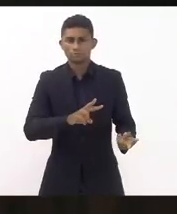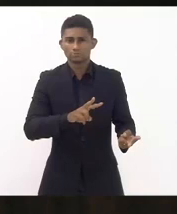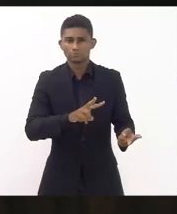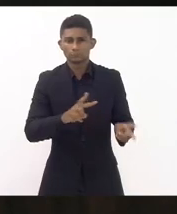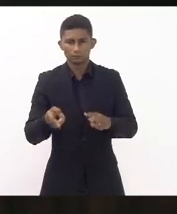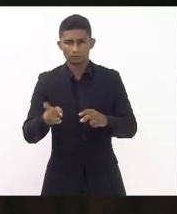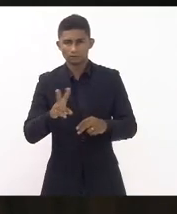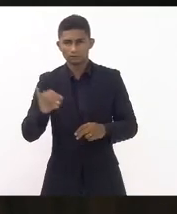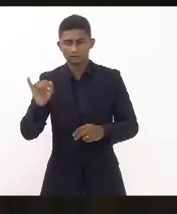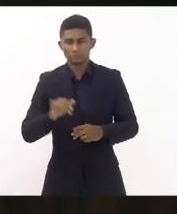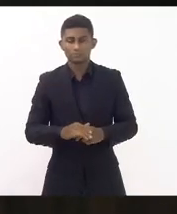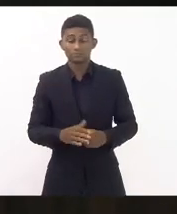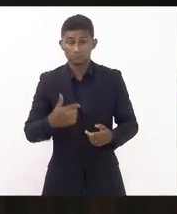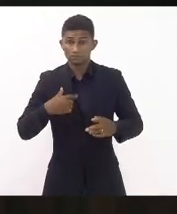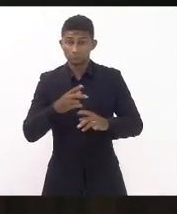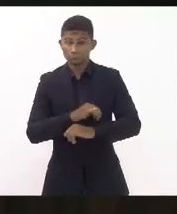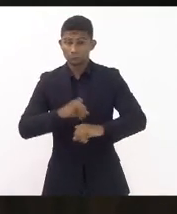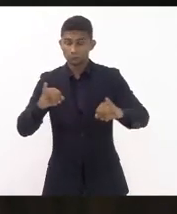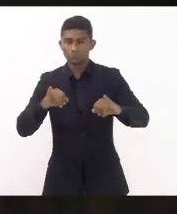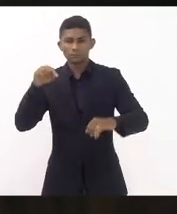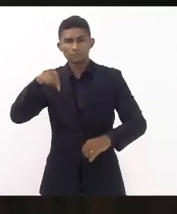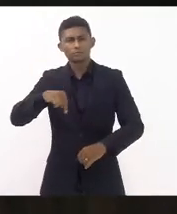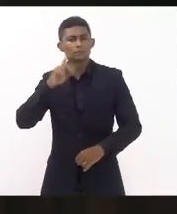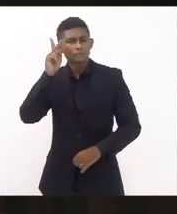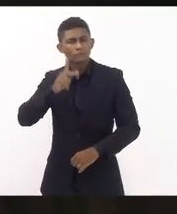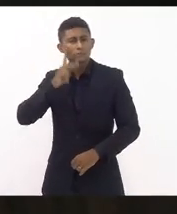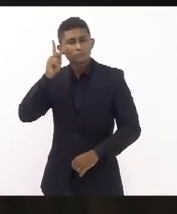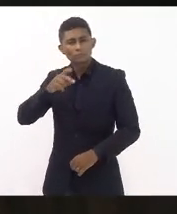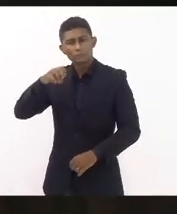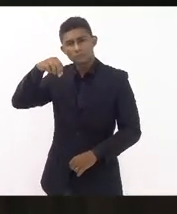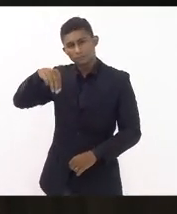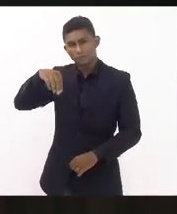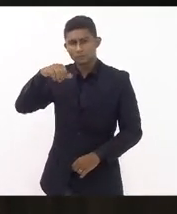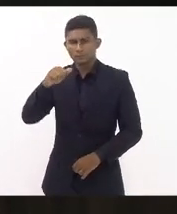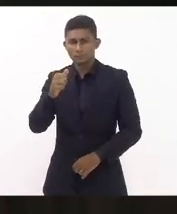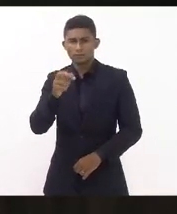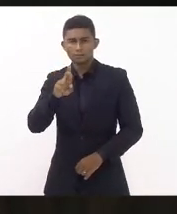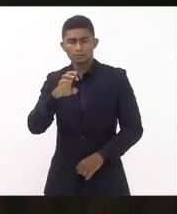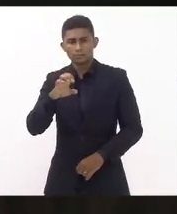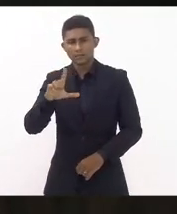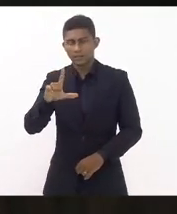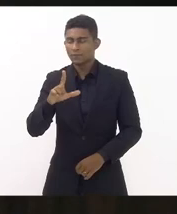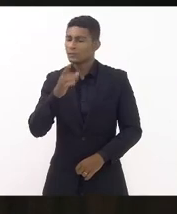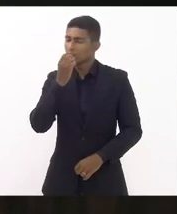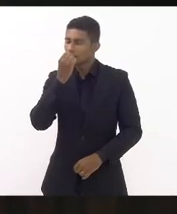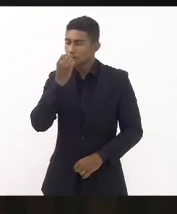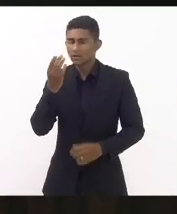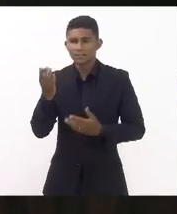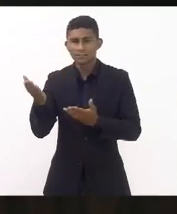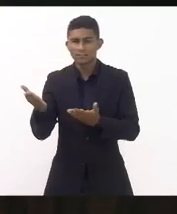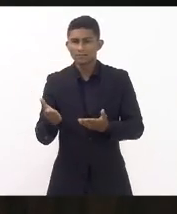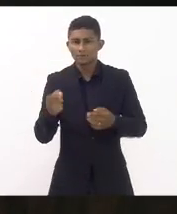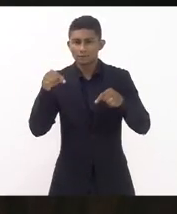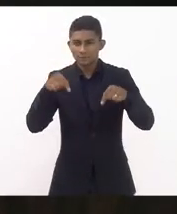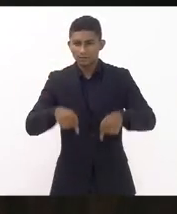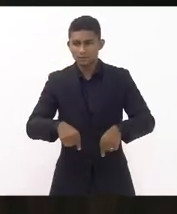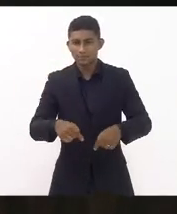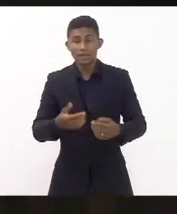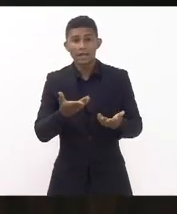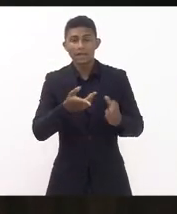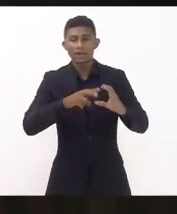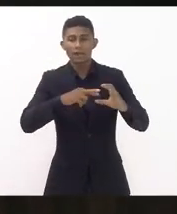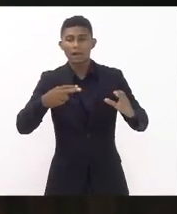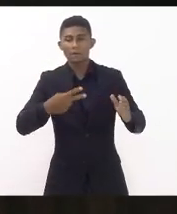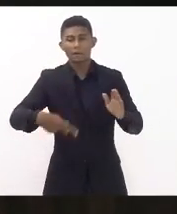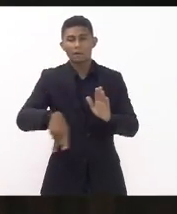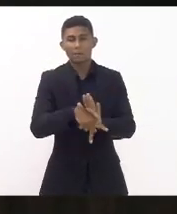de anunciar aqui a presença do vereador Marcel Castro. Seja muito bem-vindo à Câmara Municipal de Barra